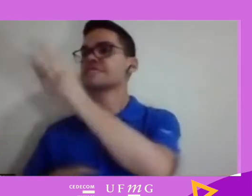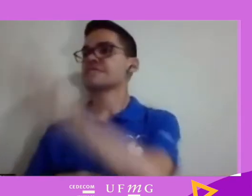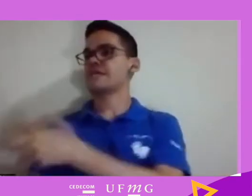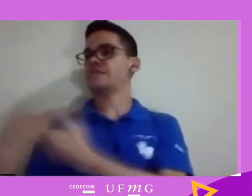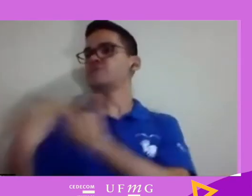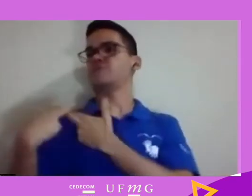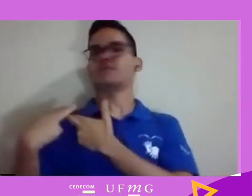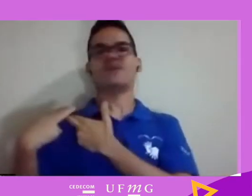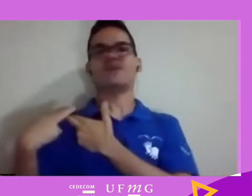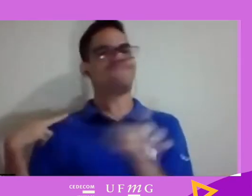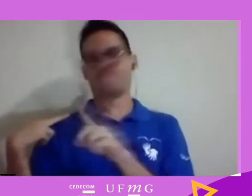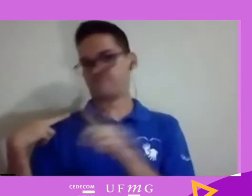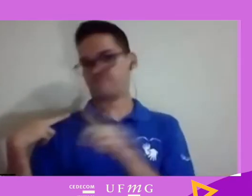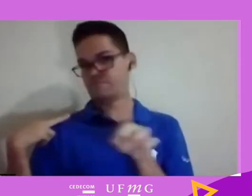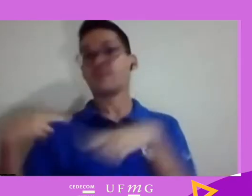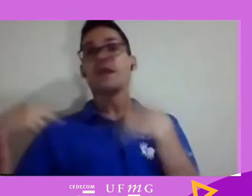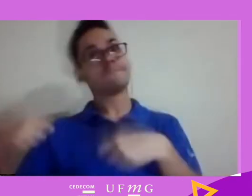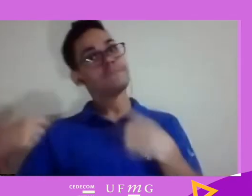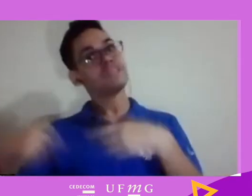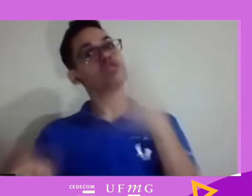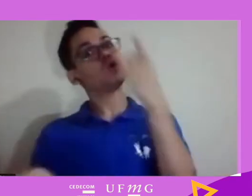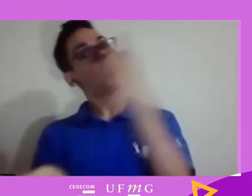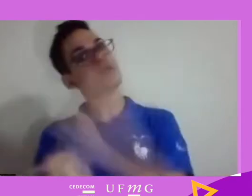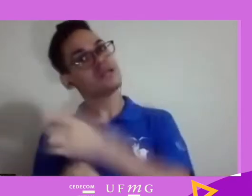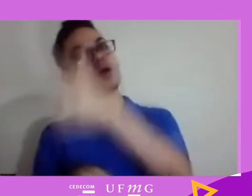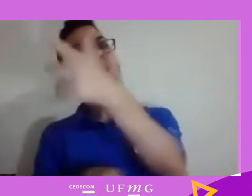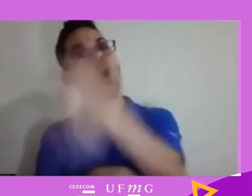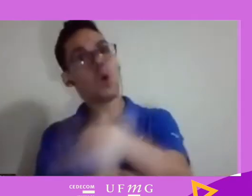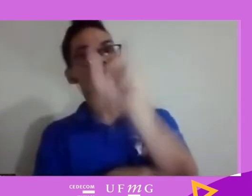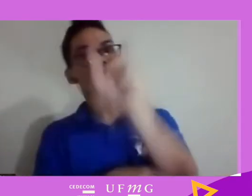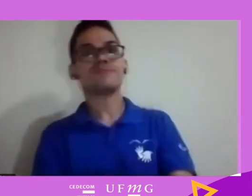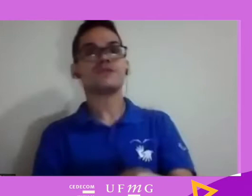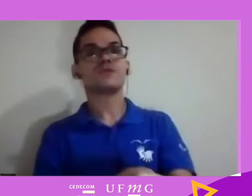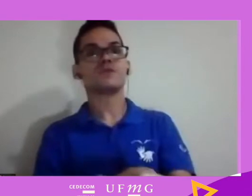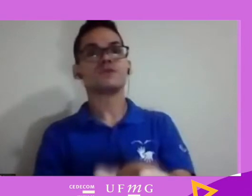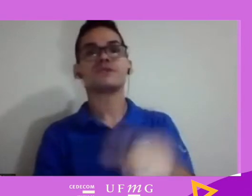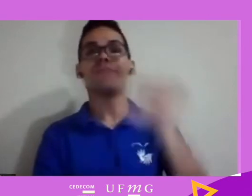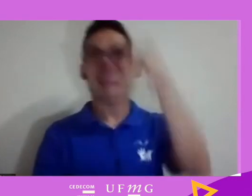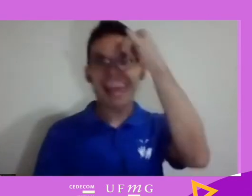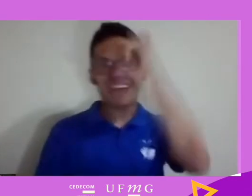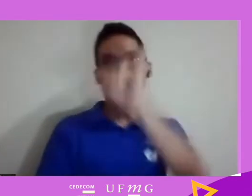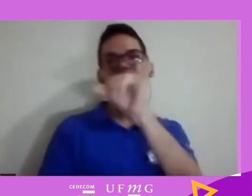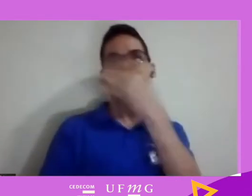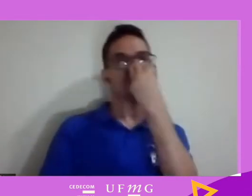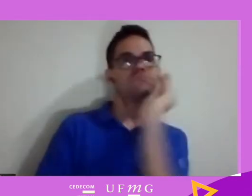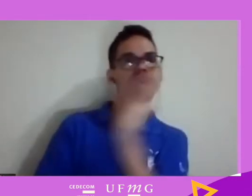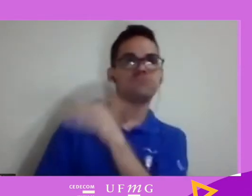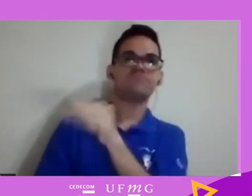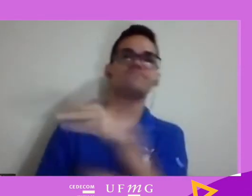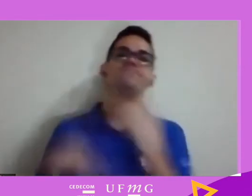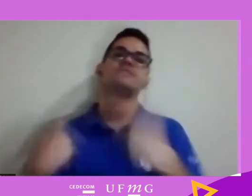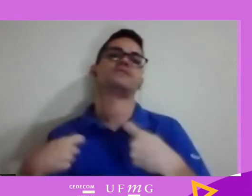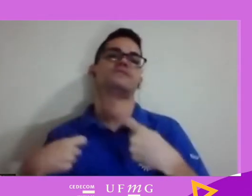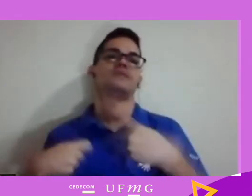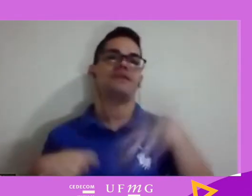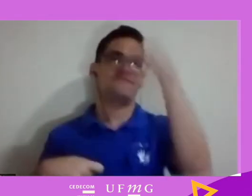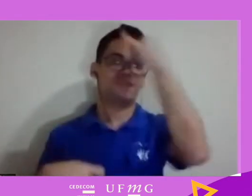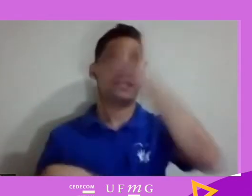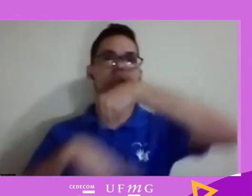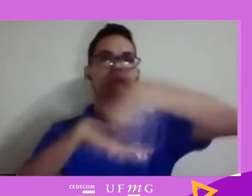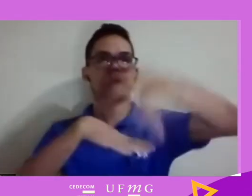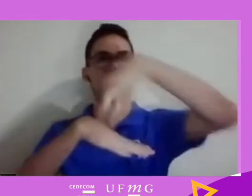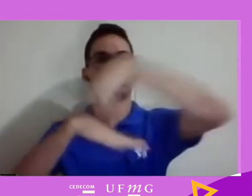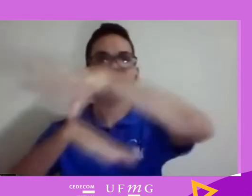está distribuindo de modo massificado. Você tem que fazer um processo de alfabetização para as pessoas não consumirem e participarem